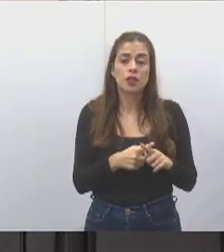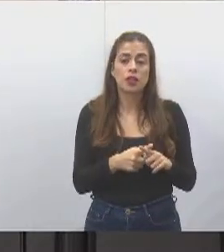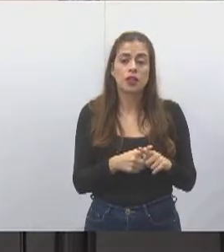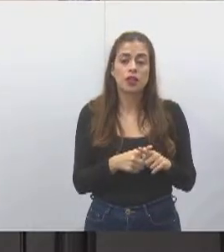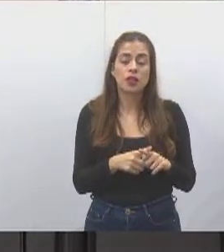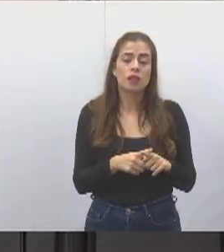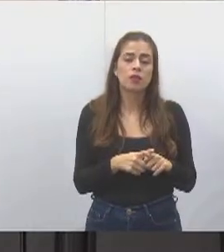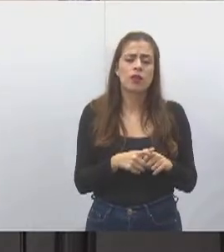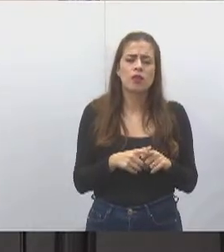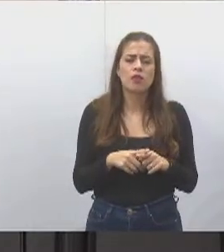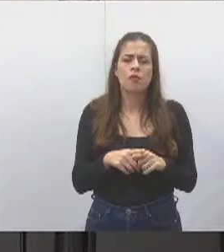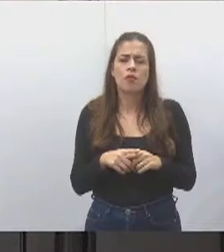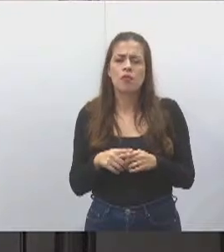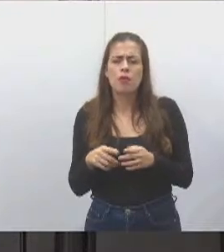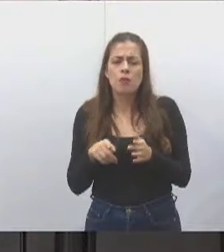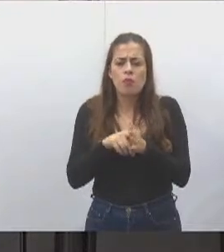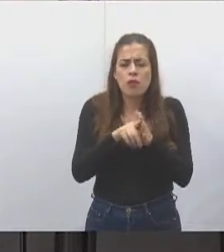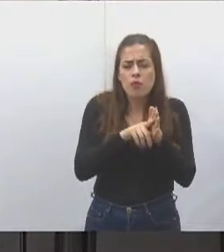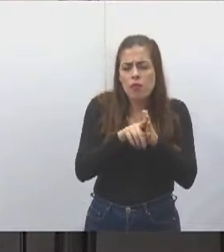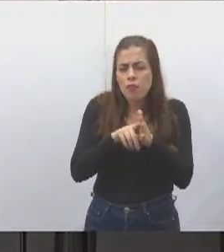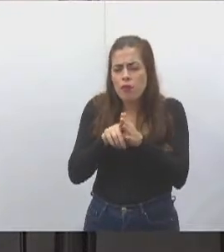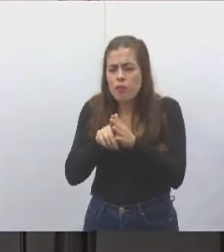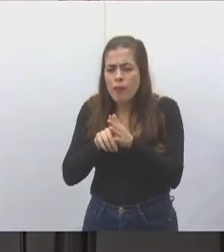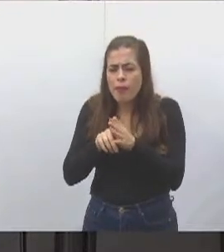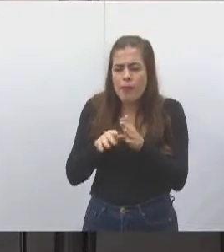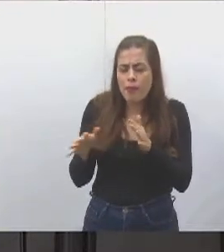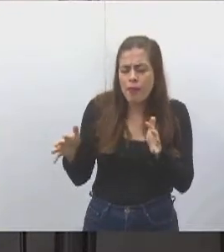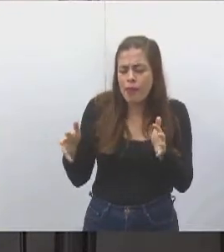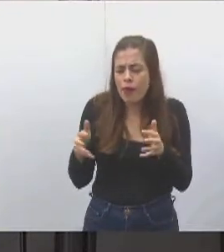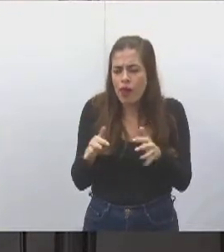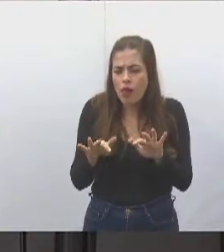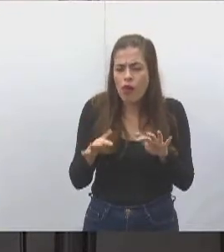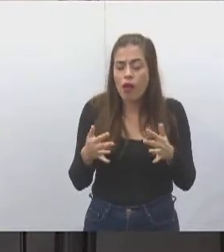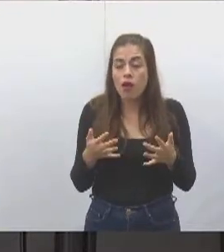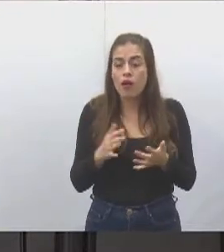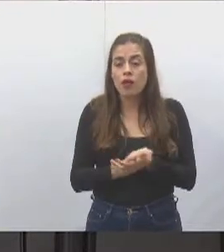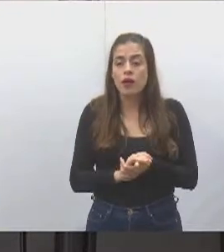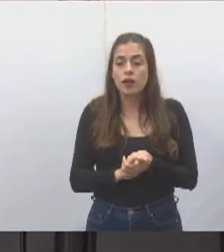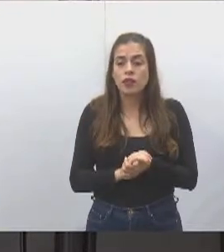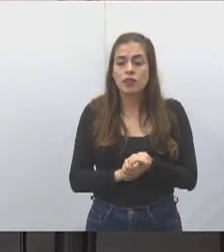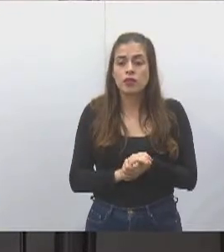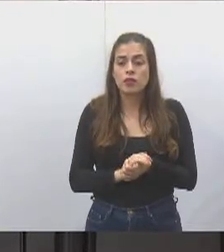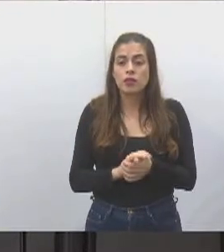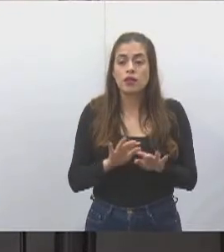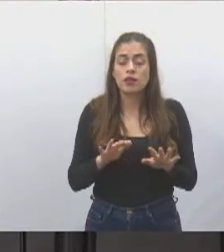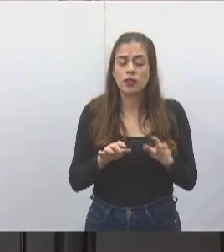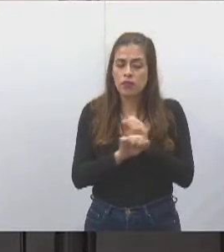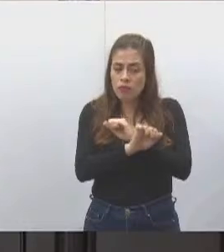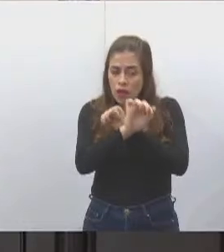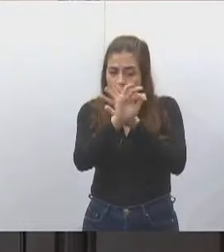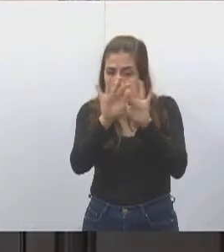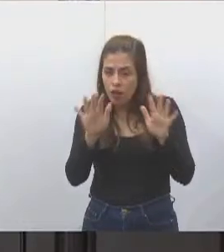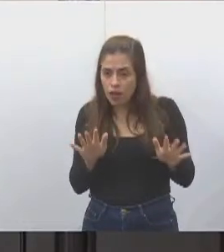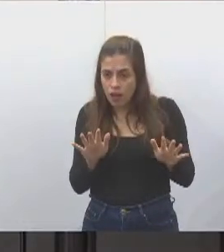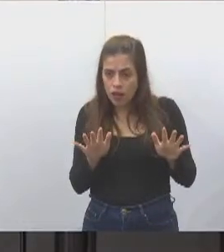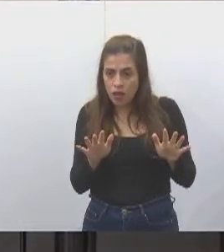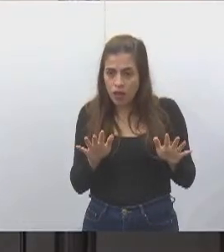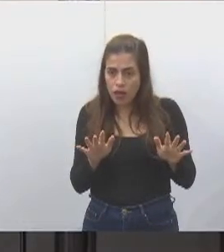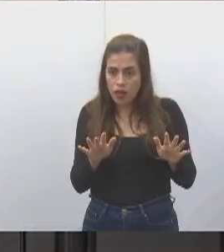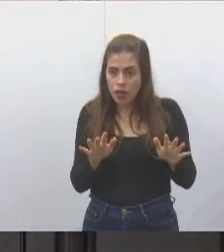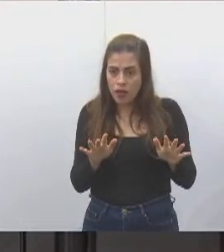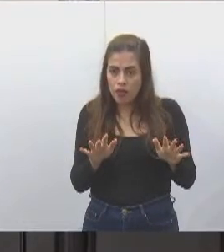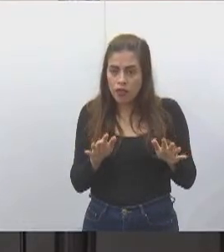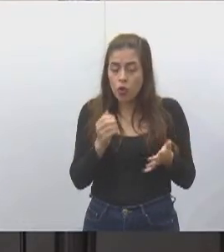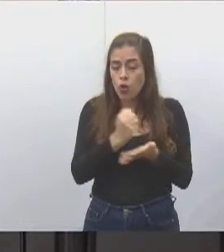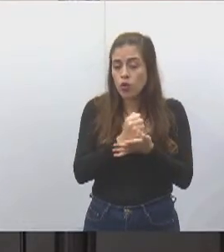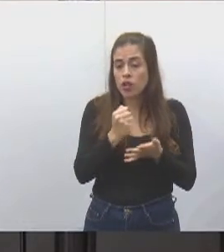um levantamento mais genérico, sem muito fundamento, para nós está claro que a